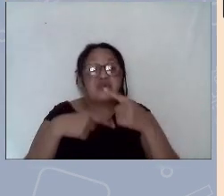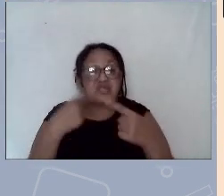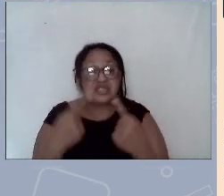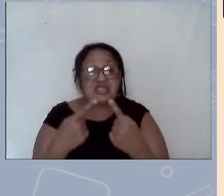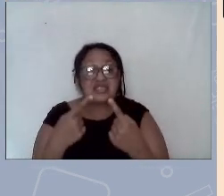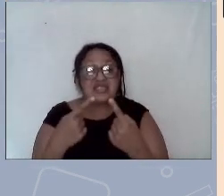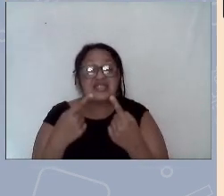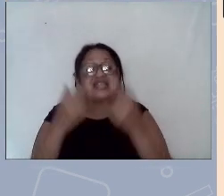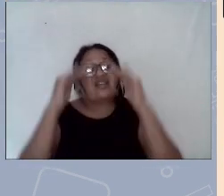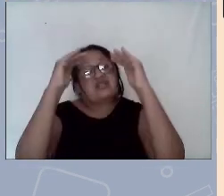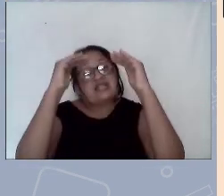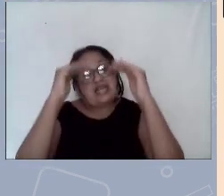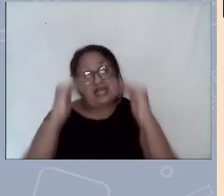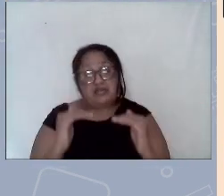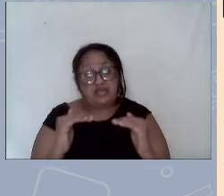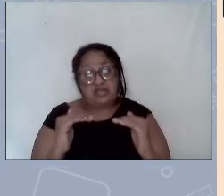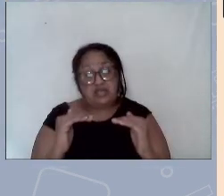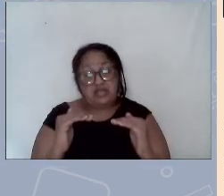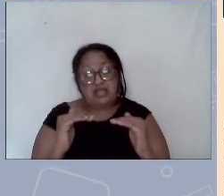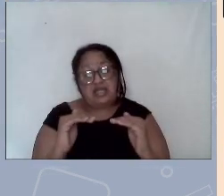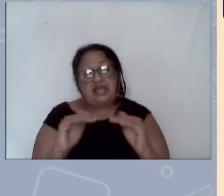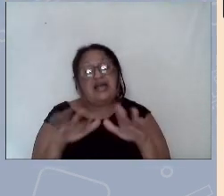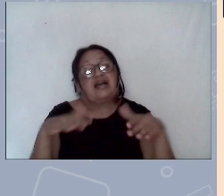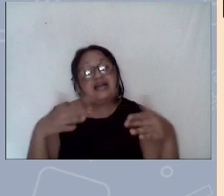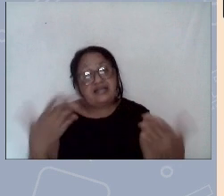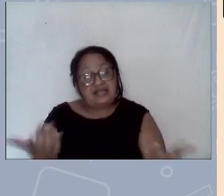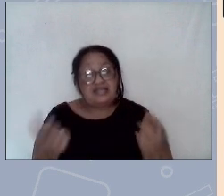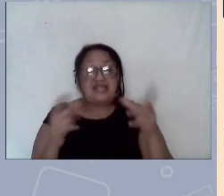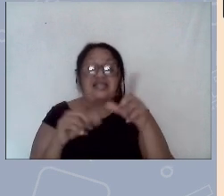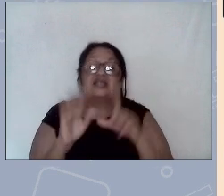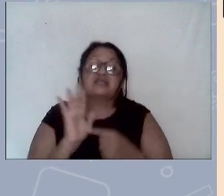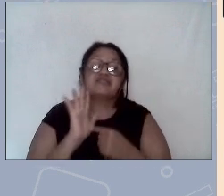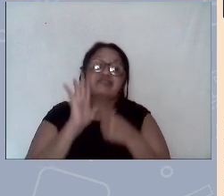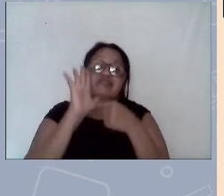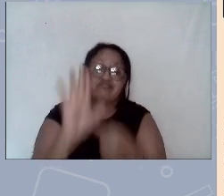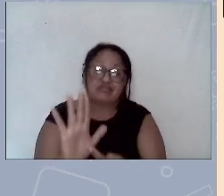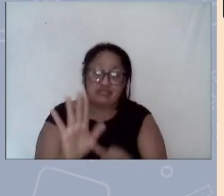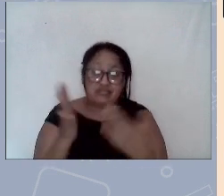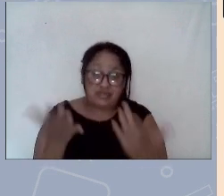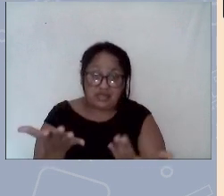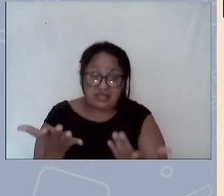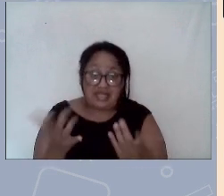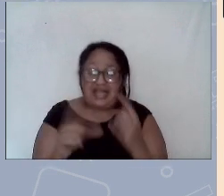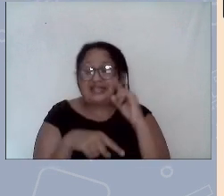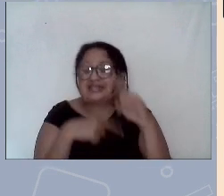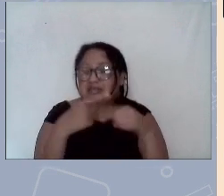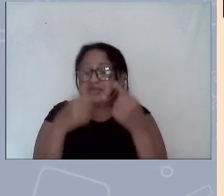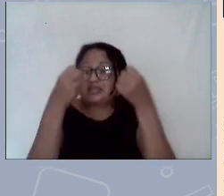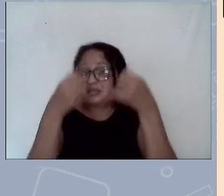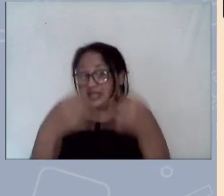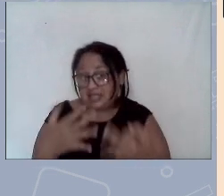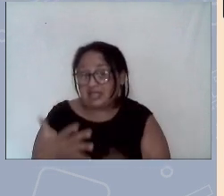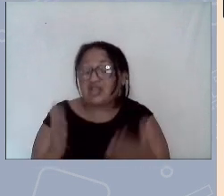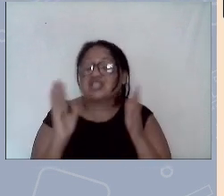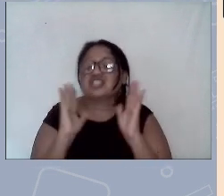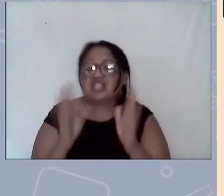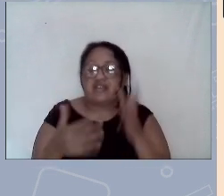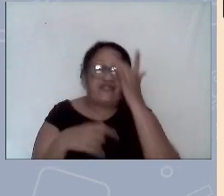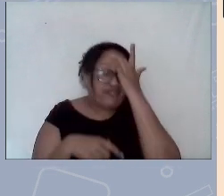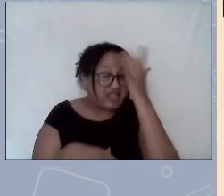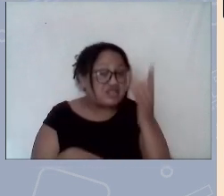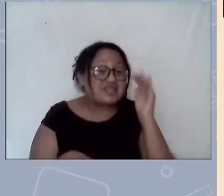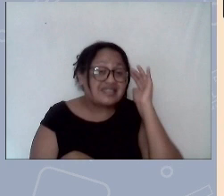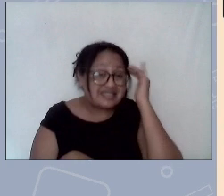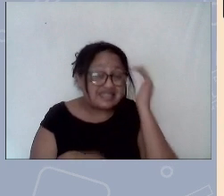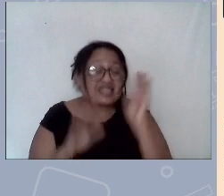e rebaixada daí ele ser um testemunho depois dessa explicação eu acho que fica fácil a gente entender